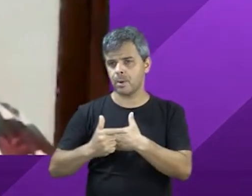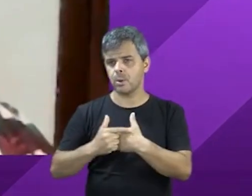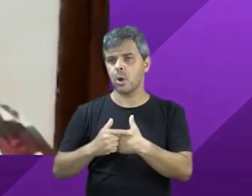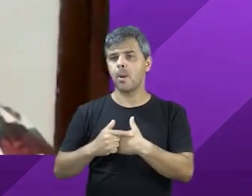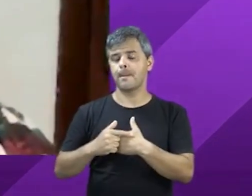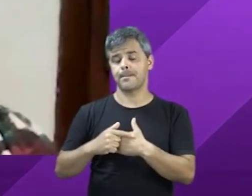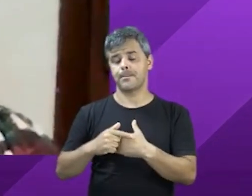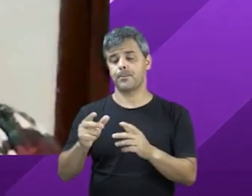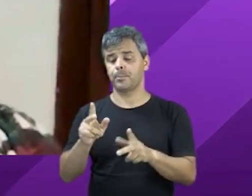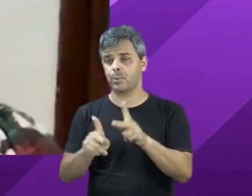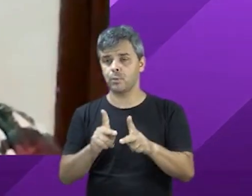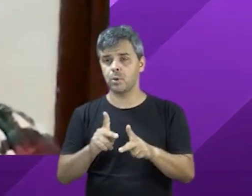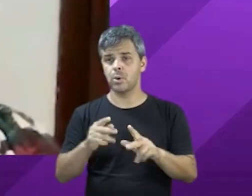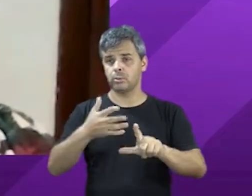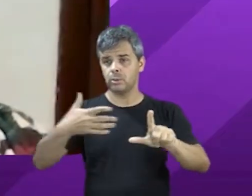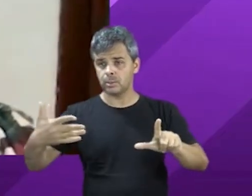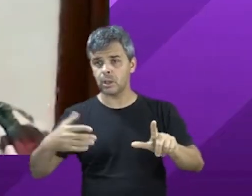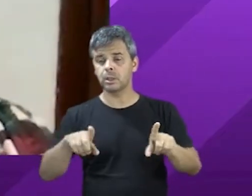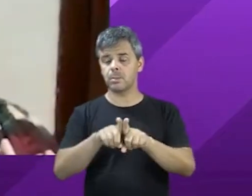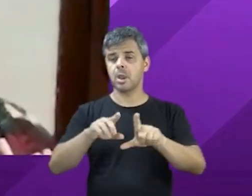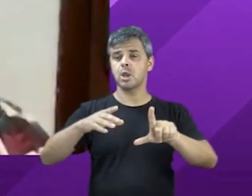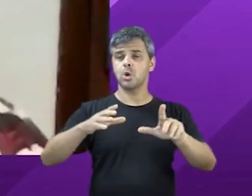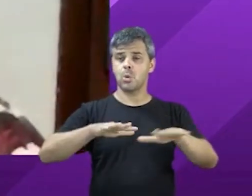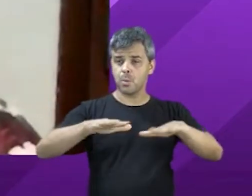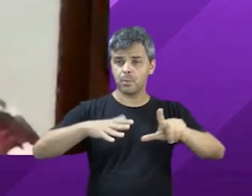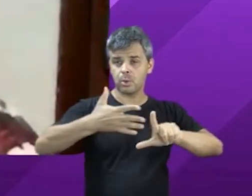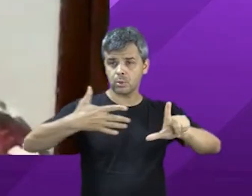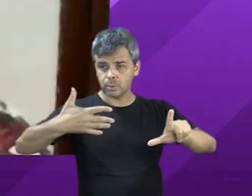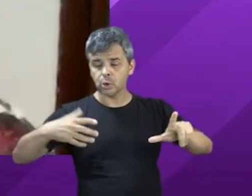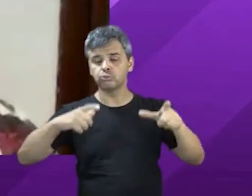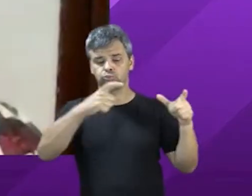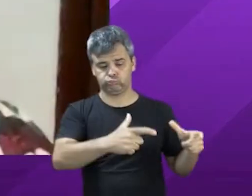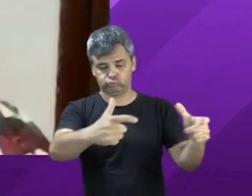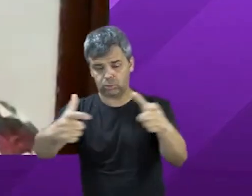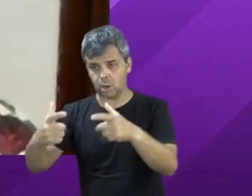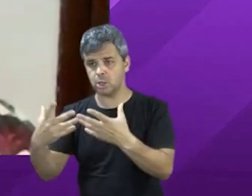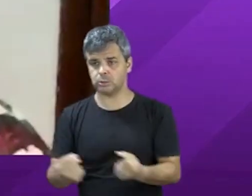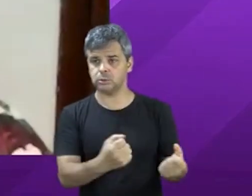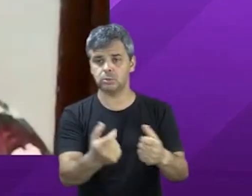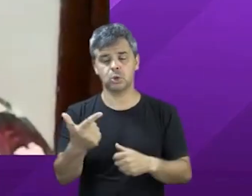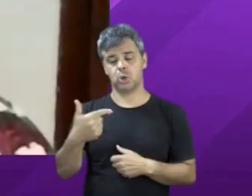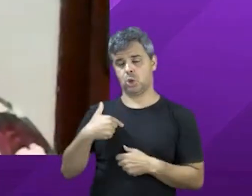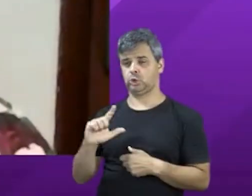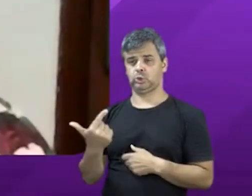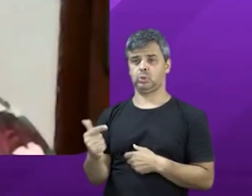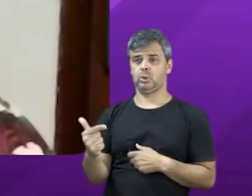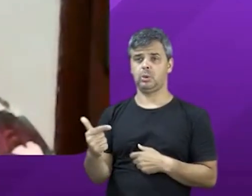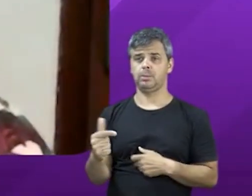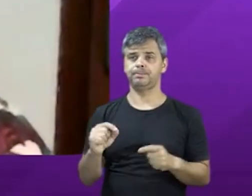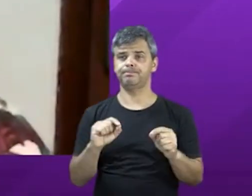bi. Assim como dentro do movimento LGBT, nós ocupamos os espaços, mas não temos...